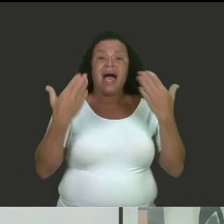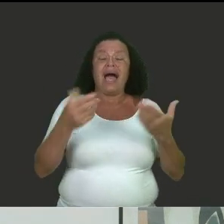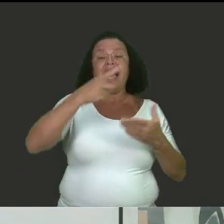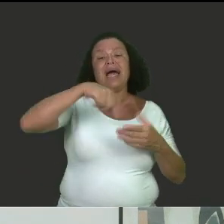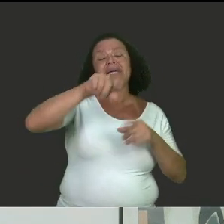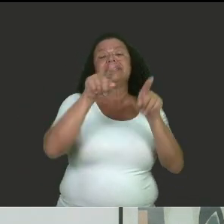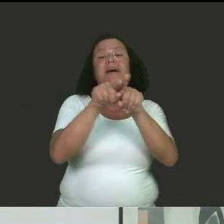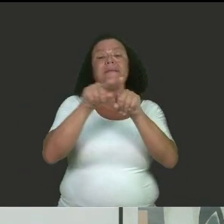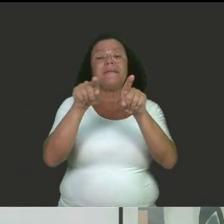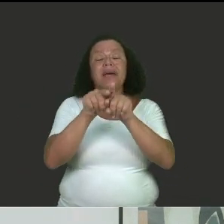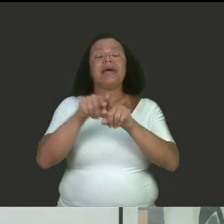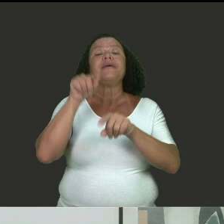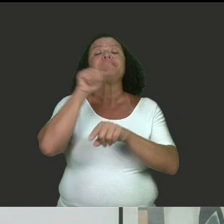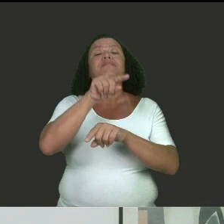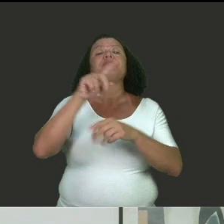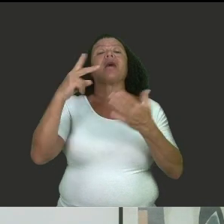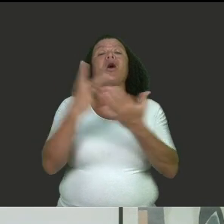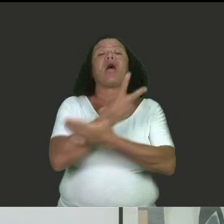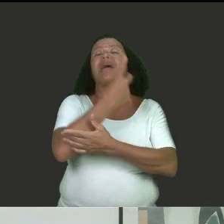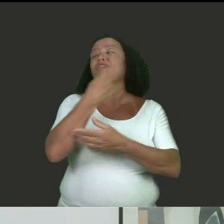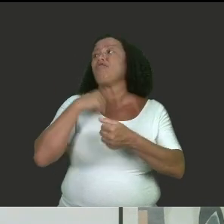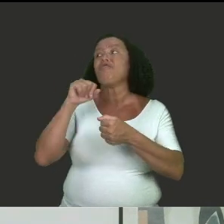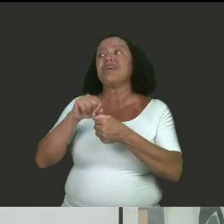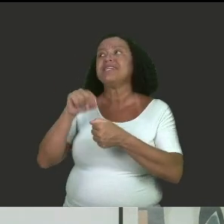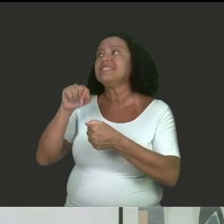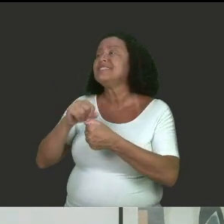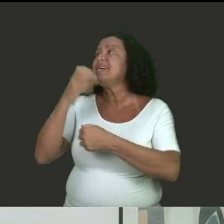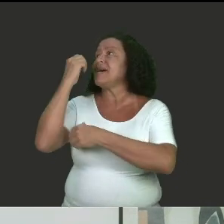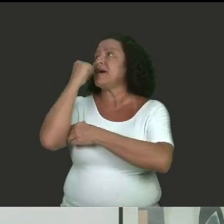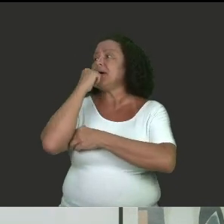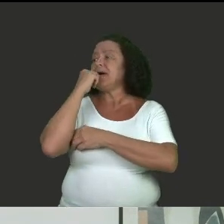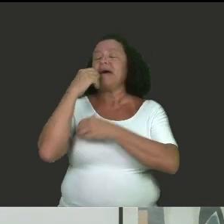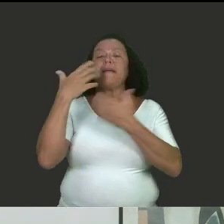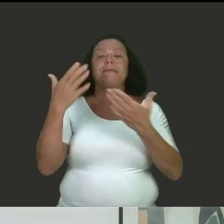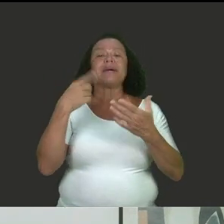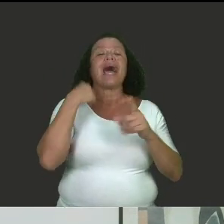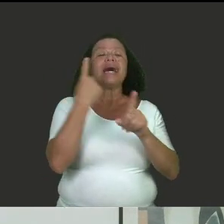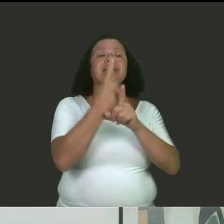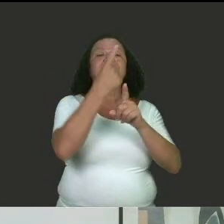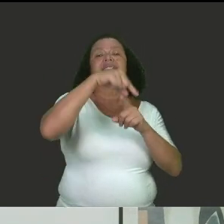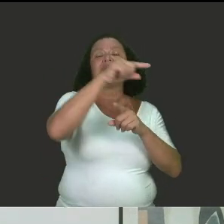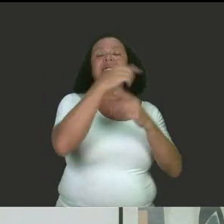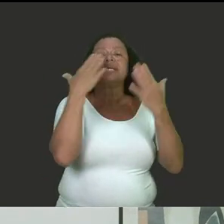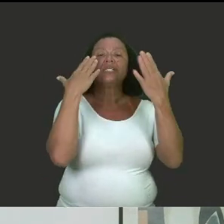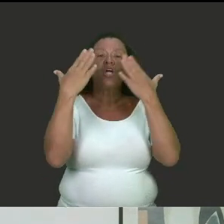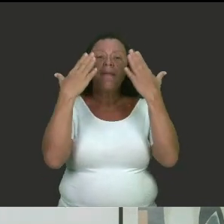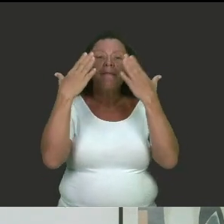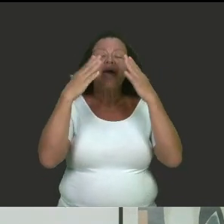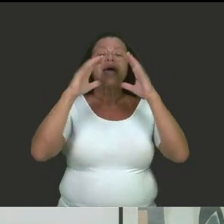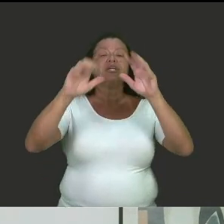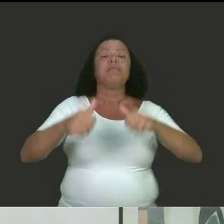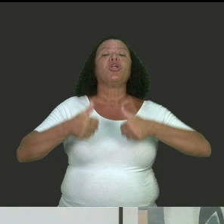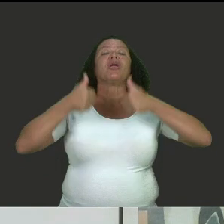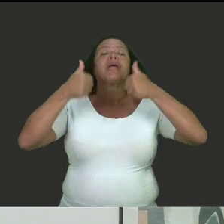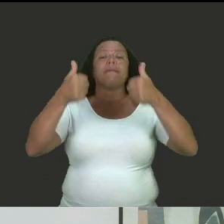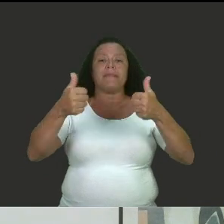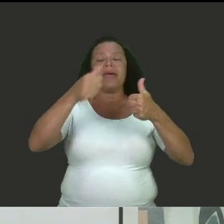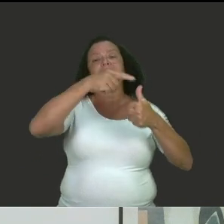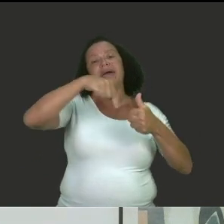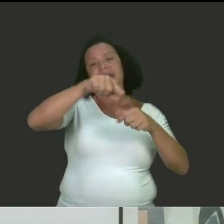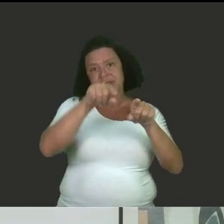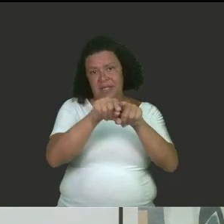E o que ela poderia fazer, os conhecimentos, de aprimoramentos e tudo.